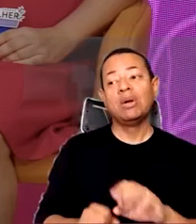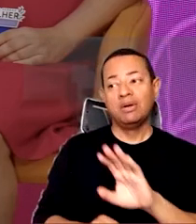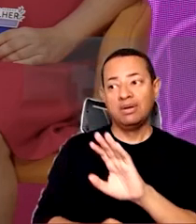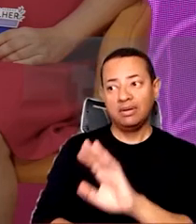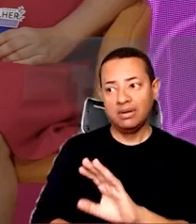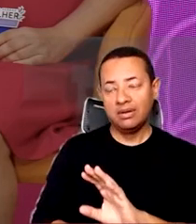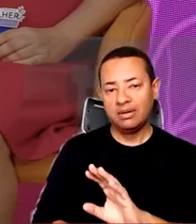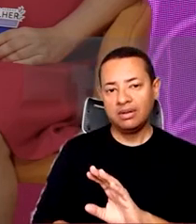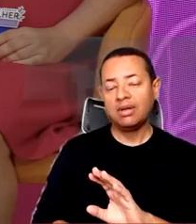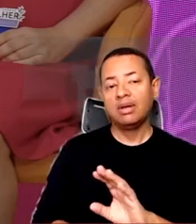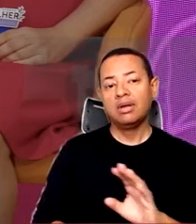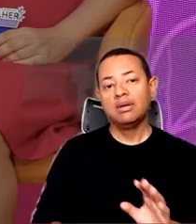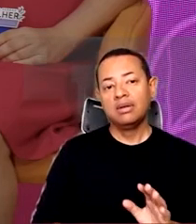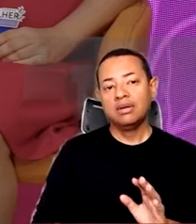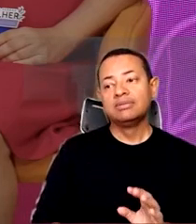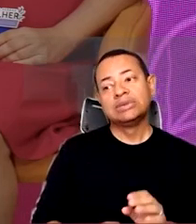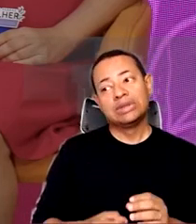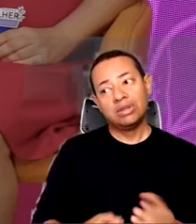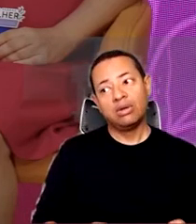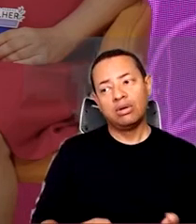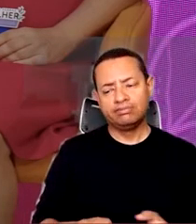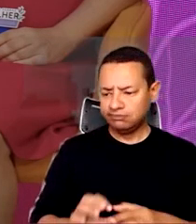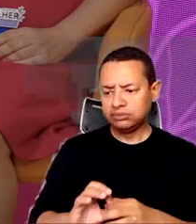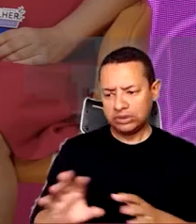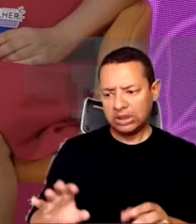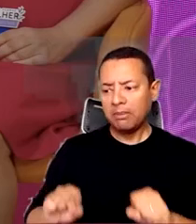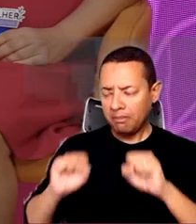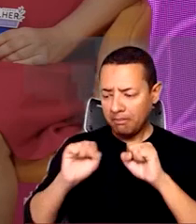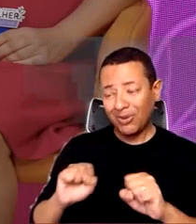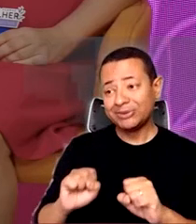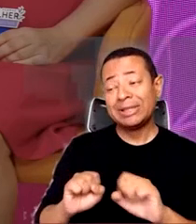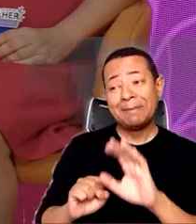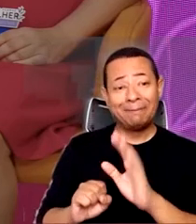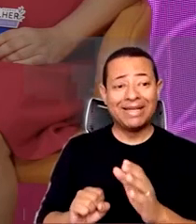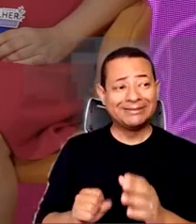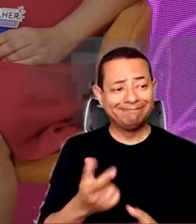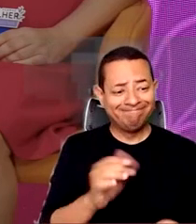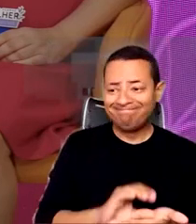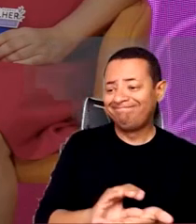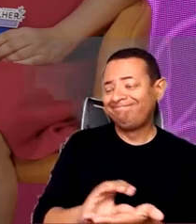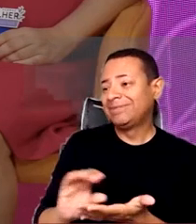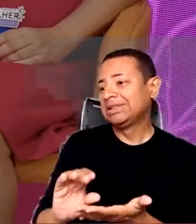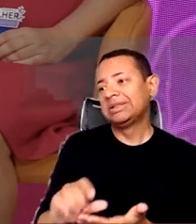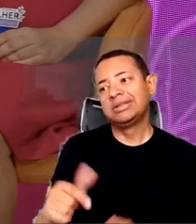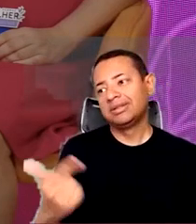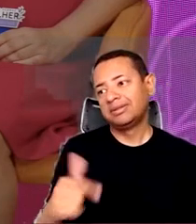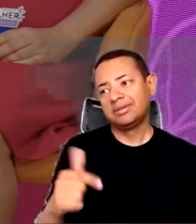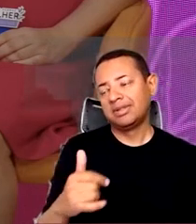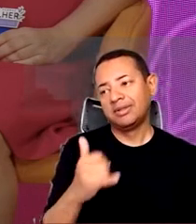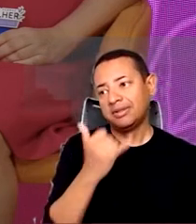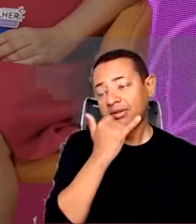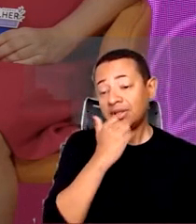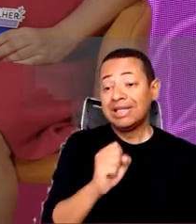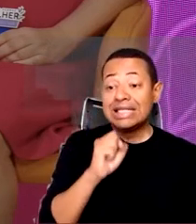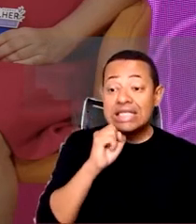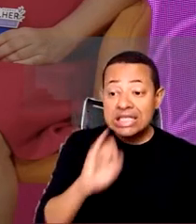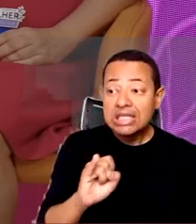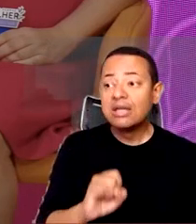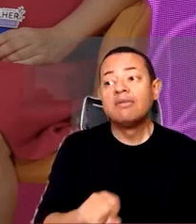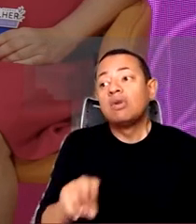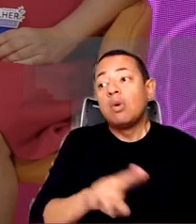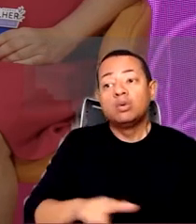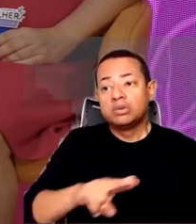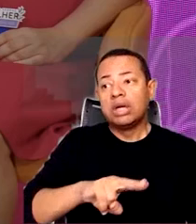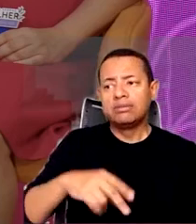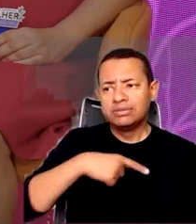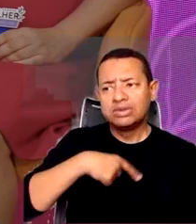ele falou Olha você eu apresentei o que eu pensava ele falou eu te dou carta branca Eu só não tenho recurso financeiro para te dar se você conseguir